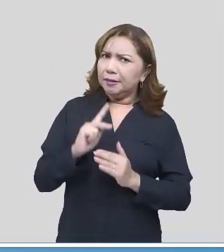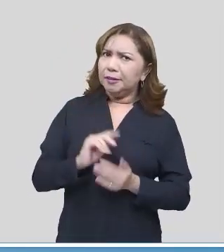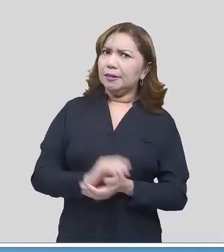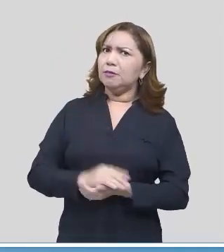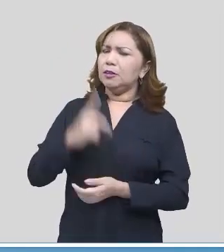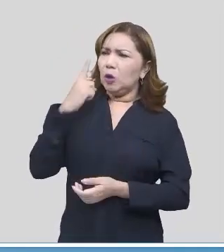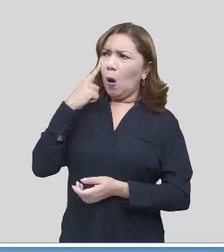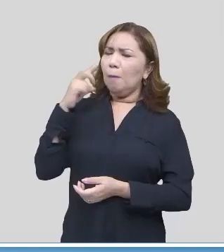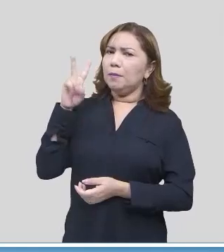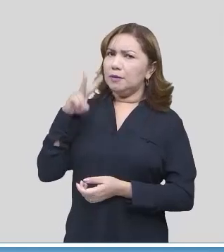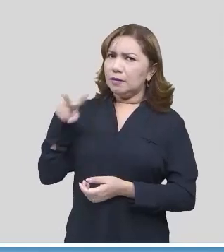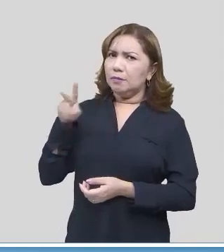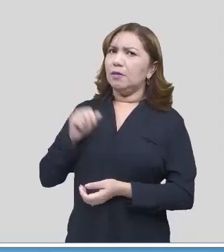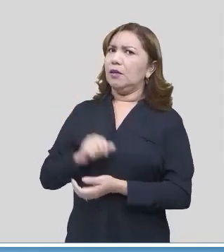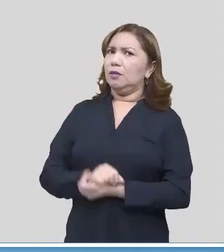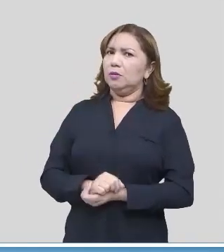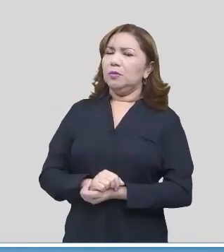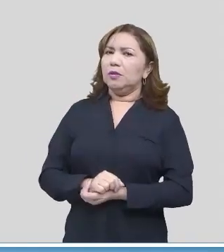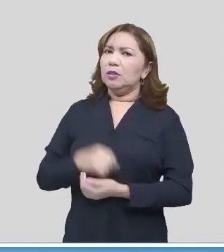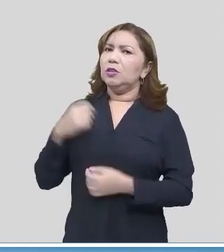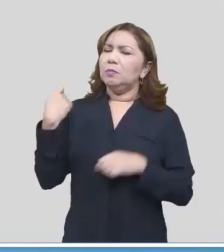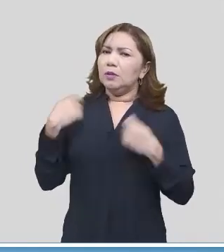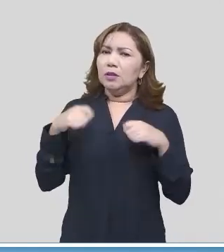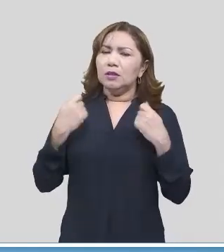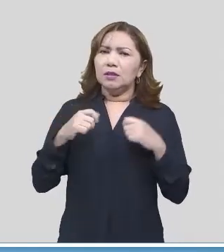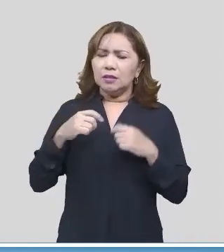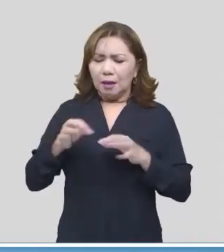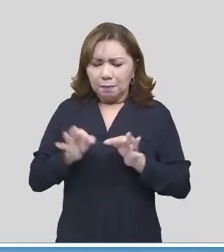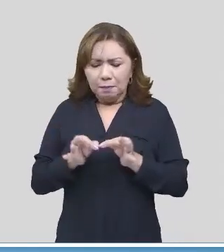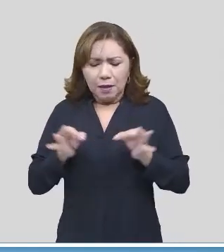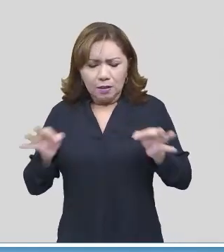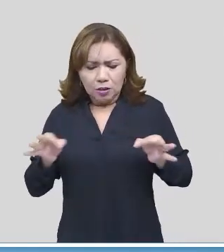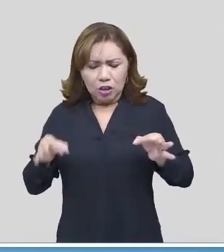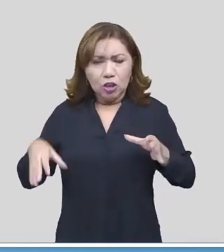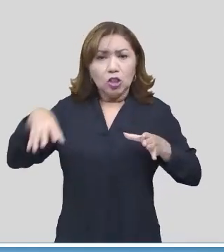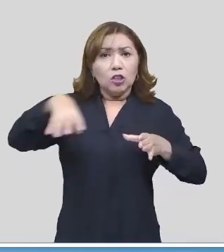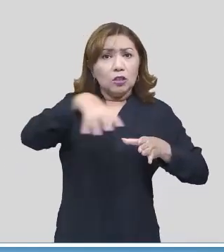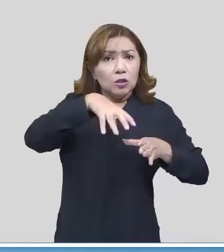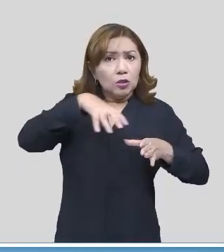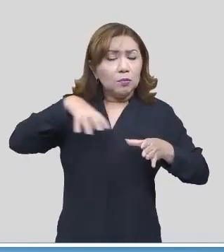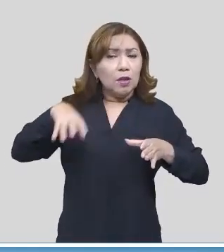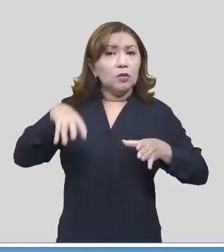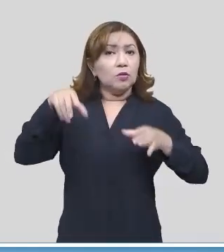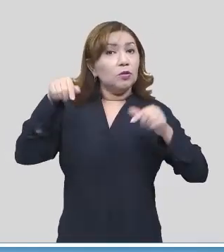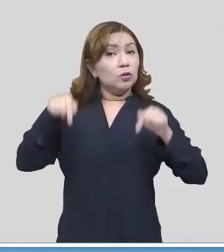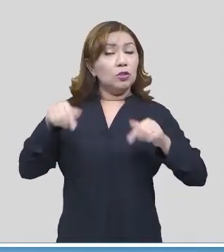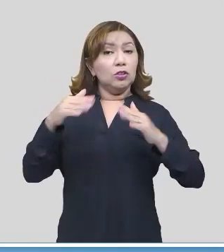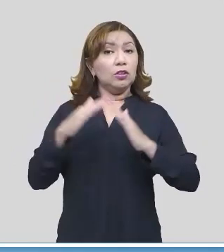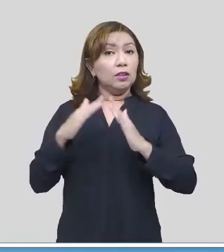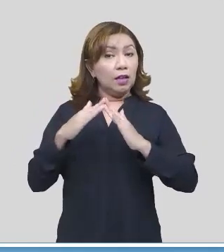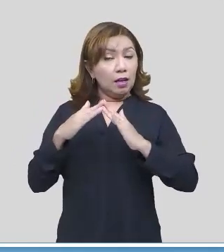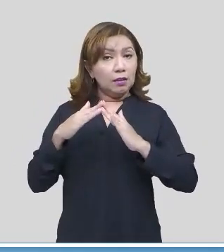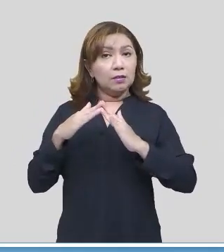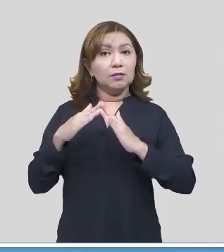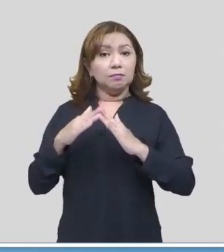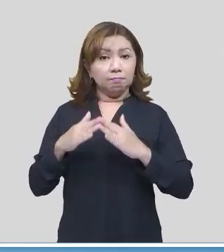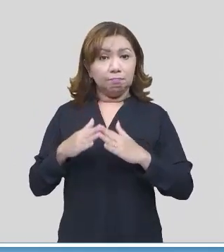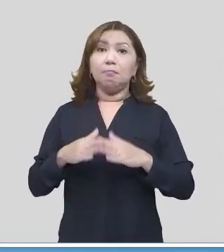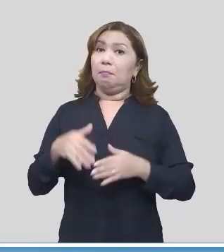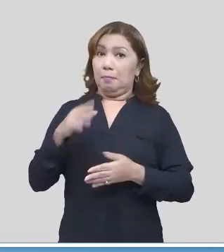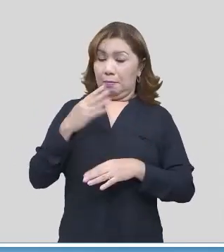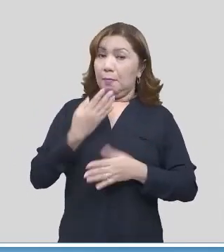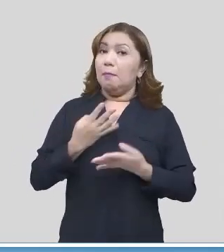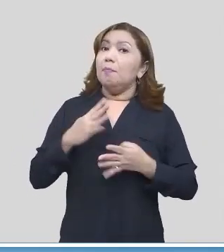Observaram que nós precisamos medir os espaços da nossa casa. Matemática está em todo lugar.